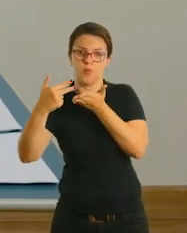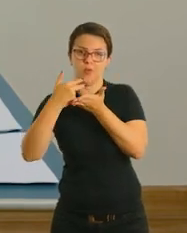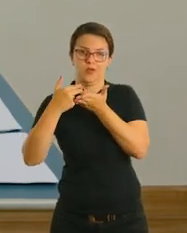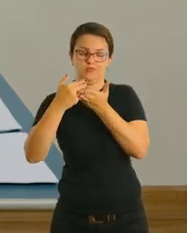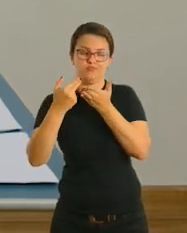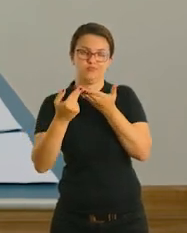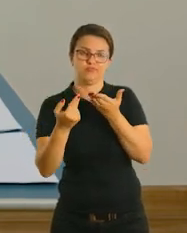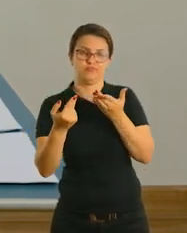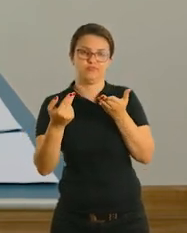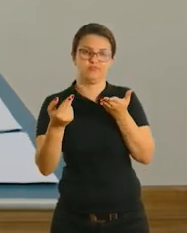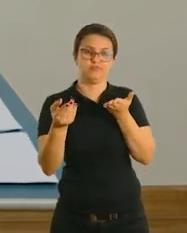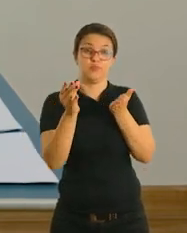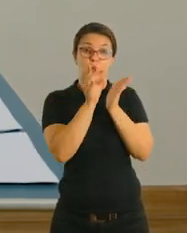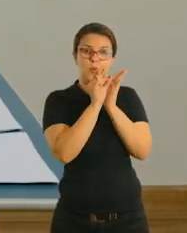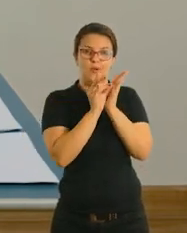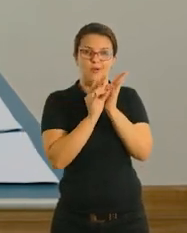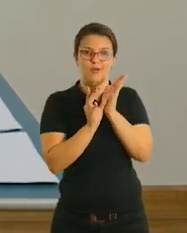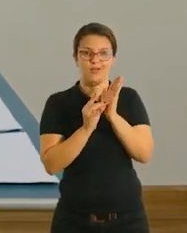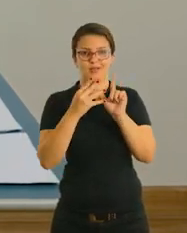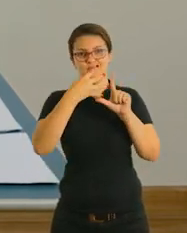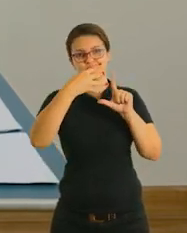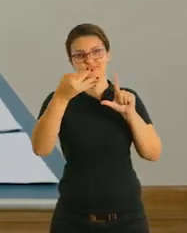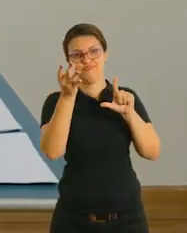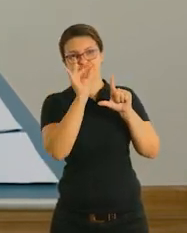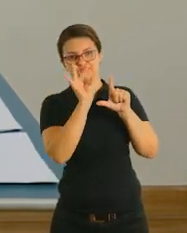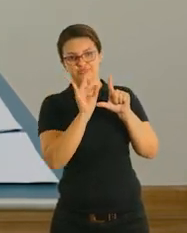sua pirâmide, conforme eu fiz aqui.